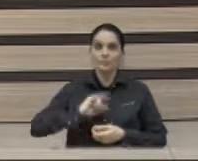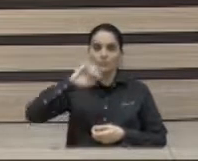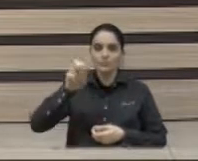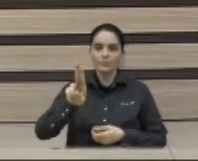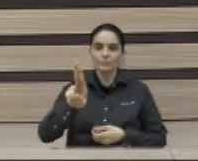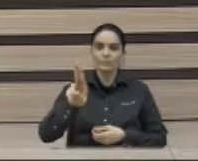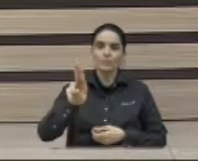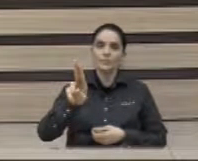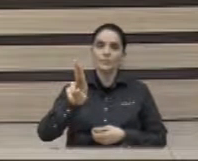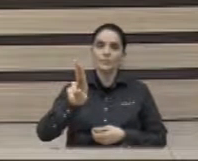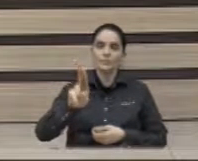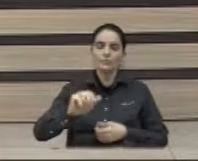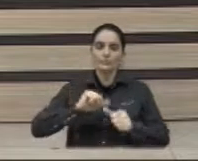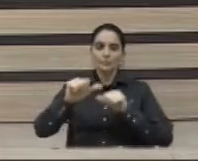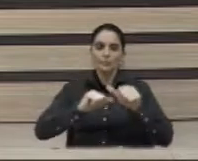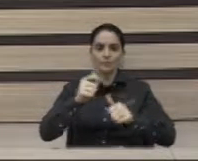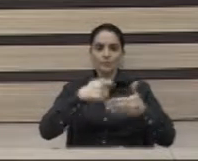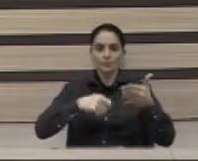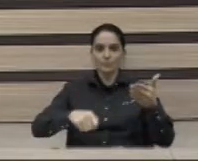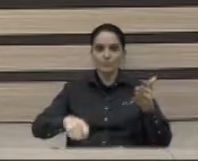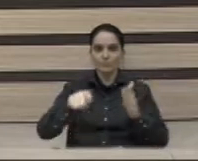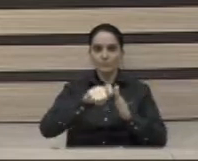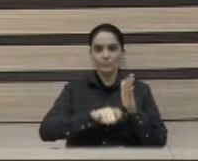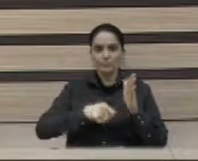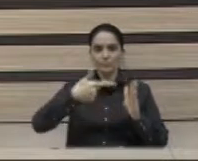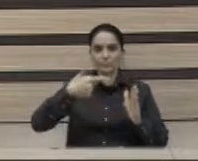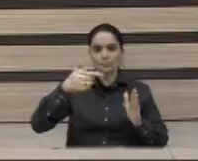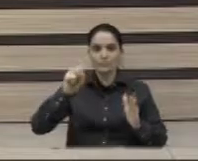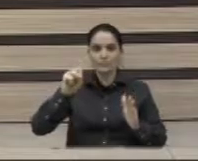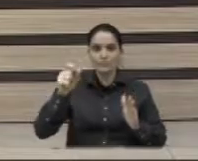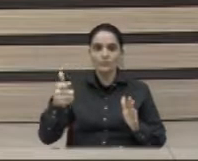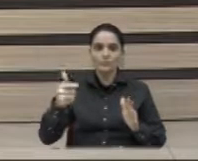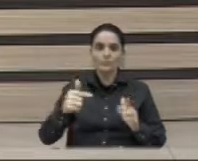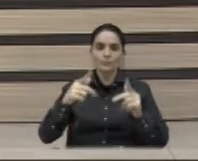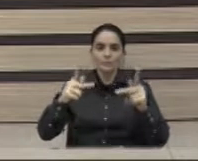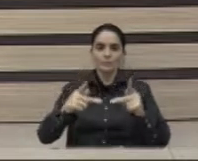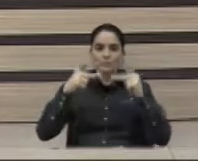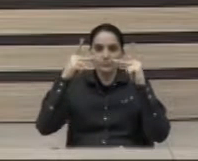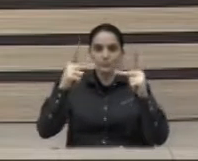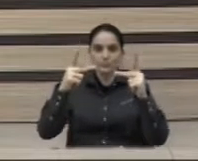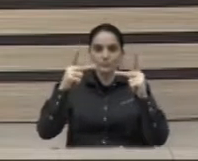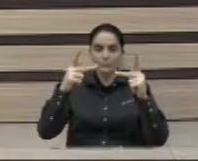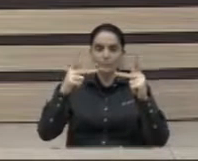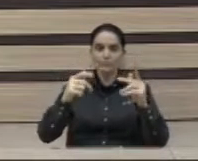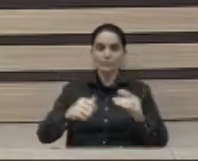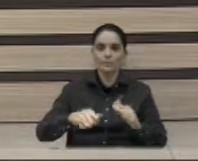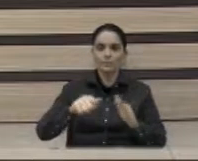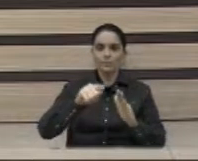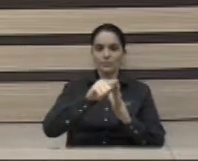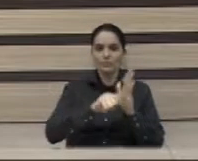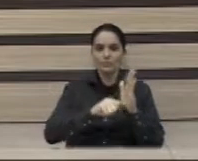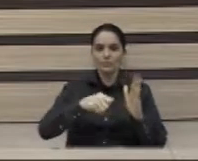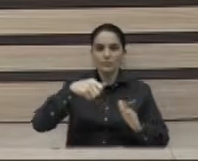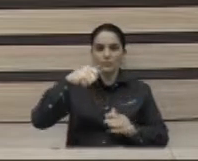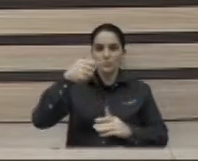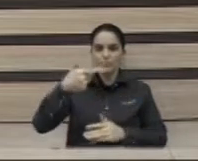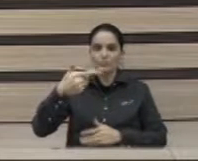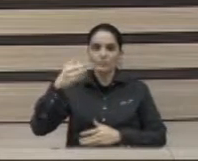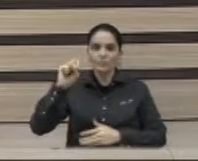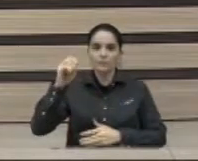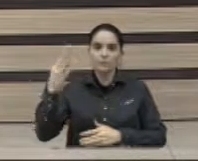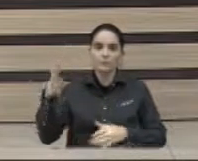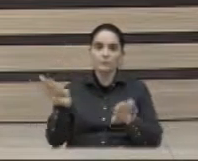José Eduardo Monteiro Júnior, que altera a redação do artigo 282 com os respectivos parágrafos, o artigo 284 e o